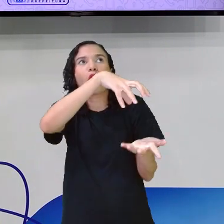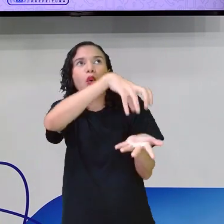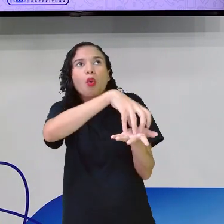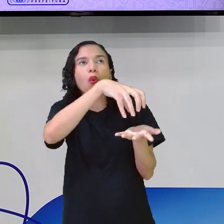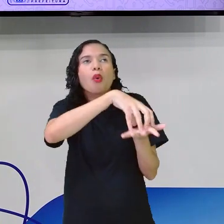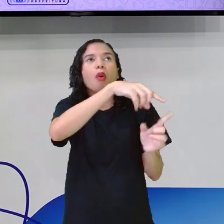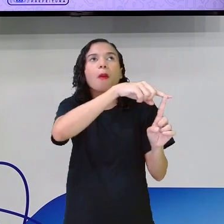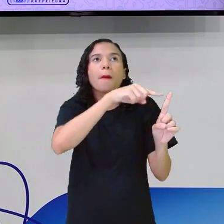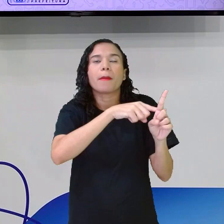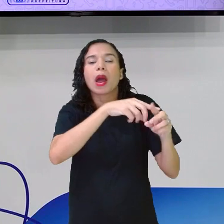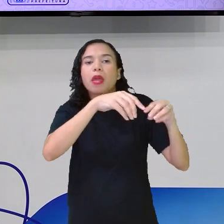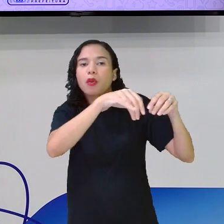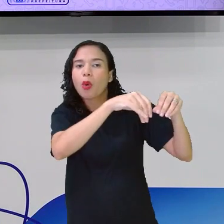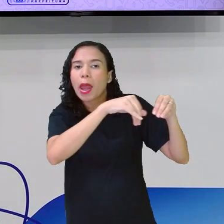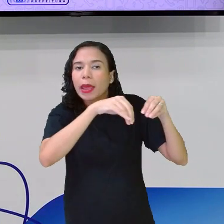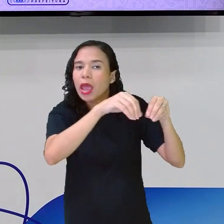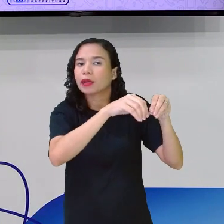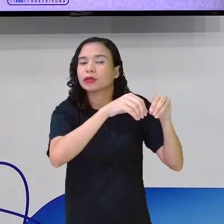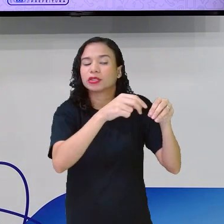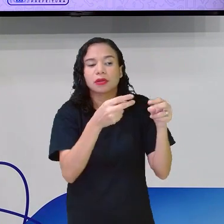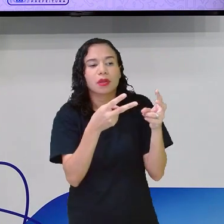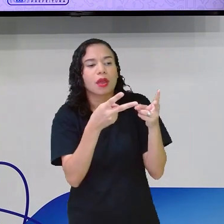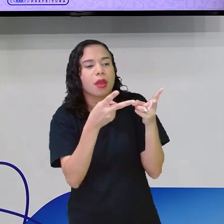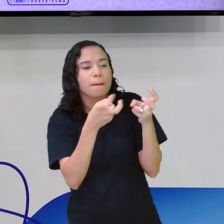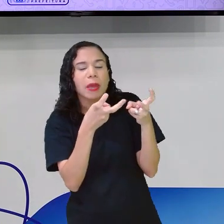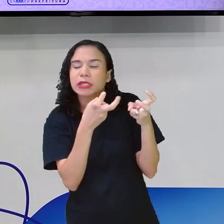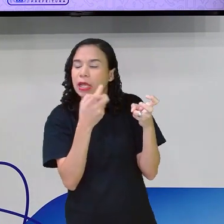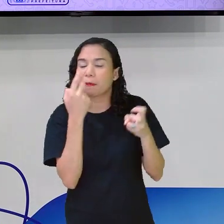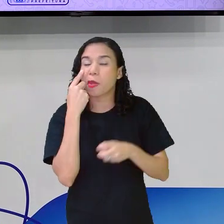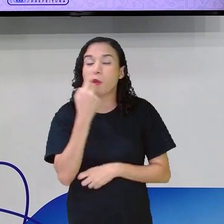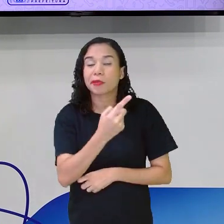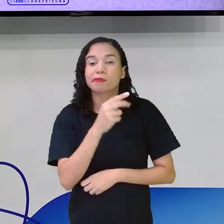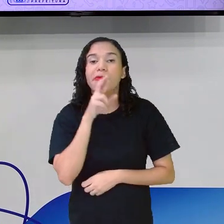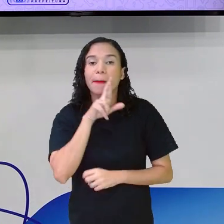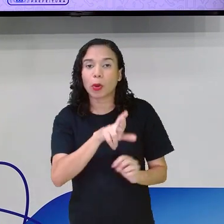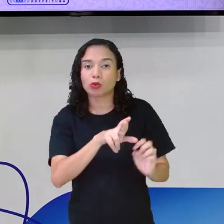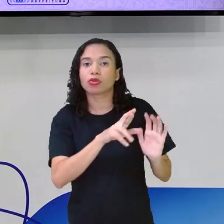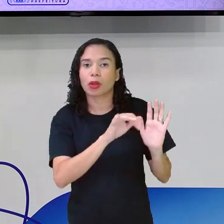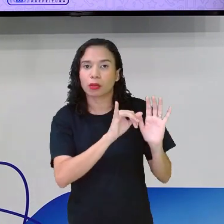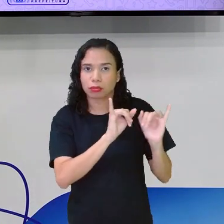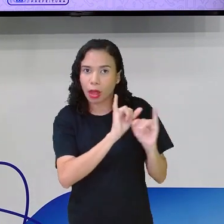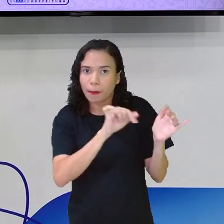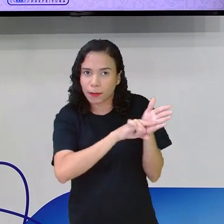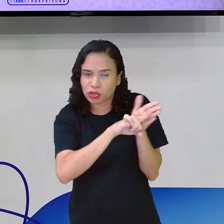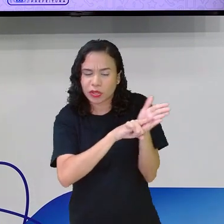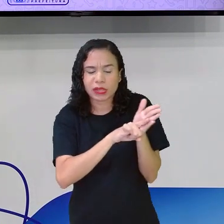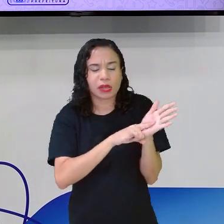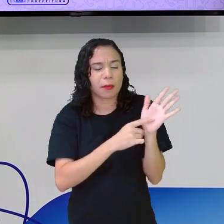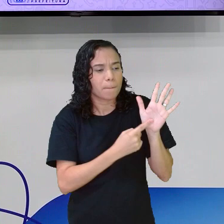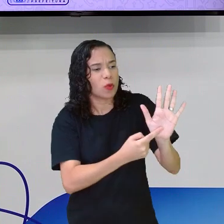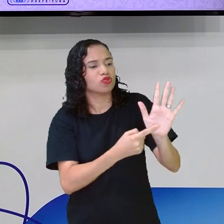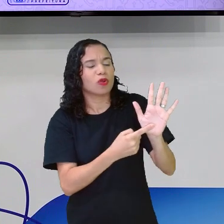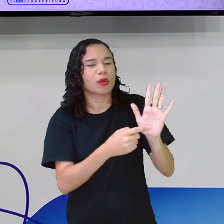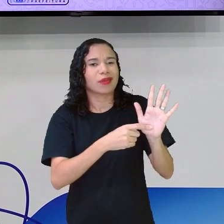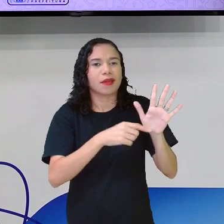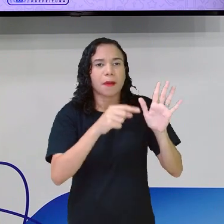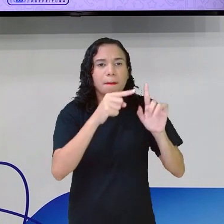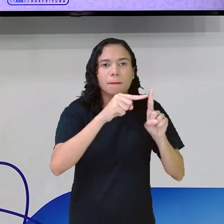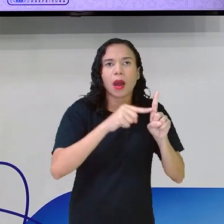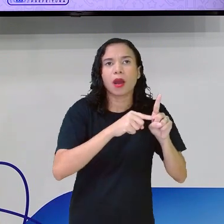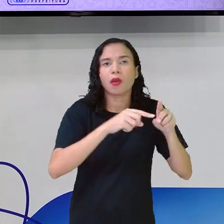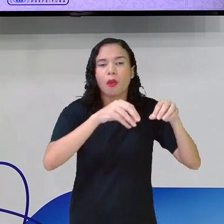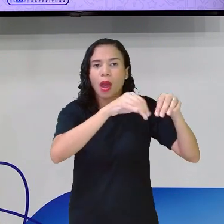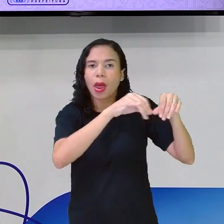de Areias foi percebido que muitas pessoas sofrem, vamos dizer, com